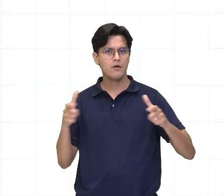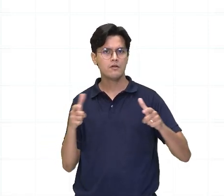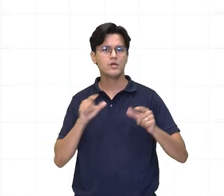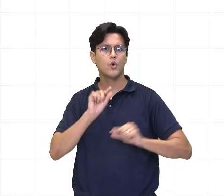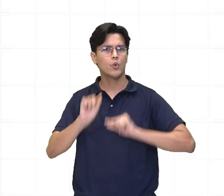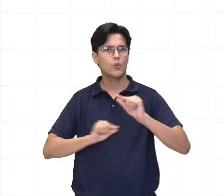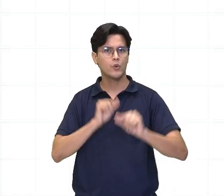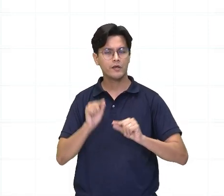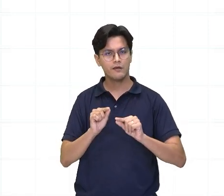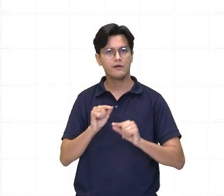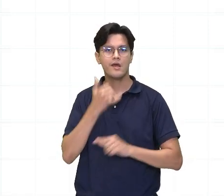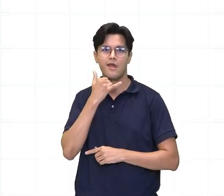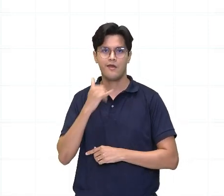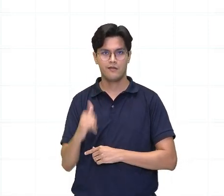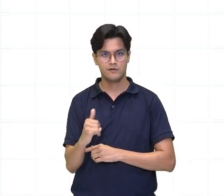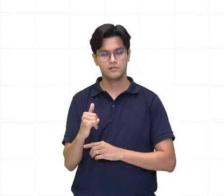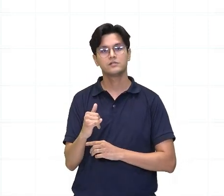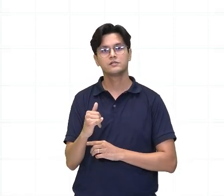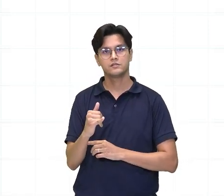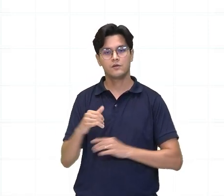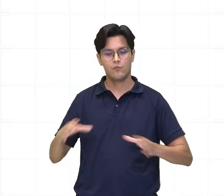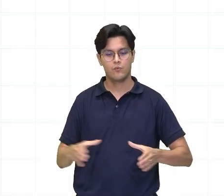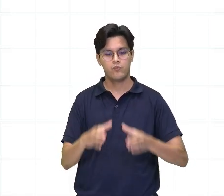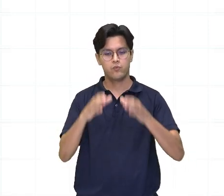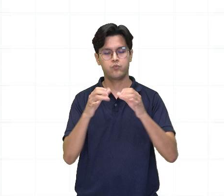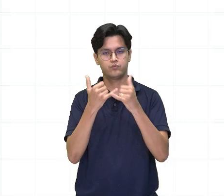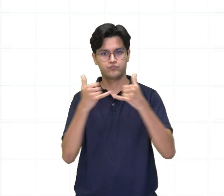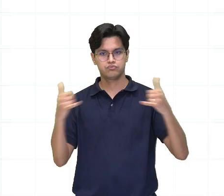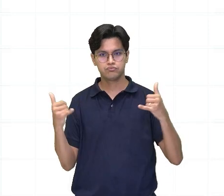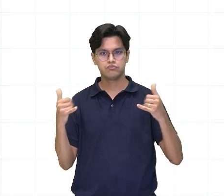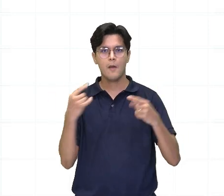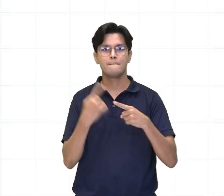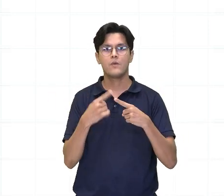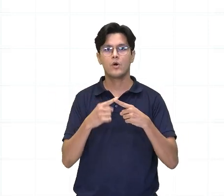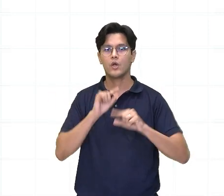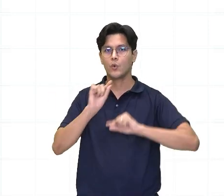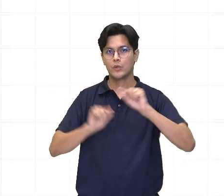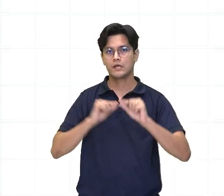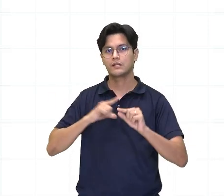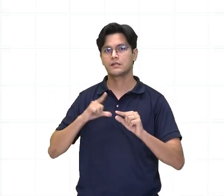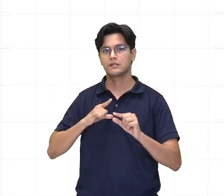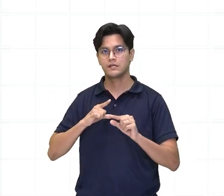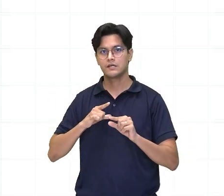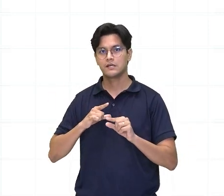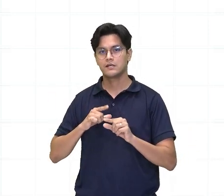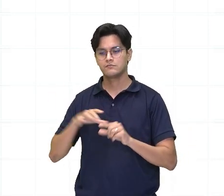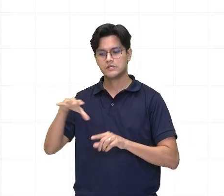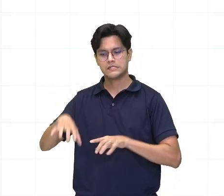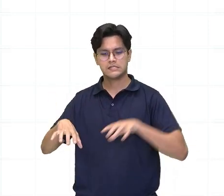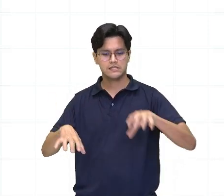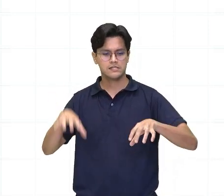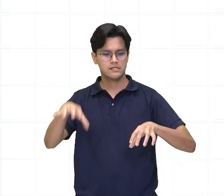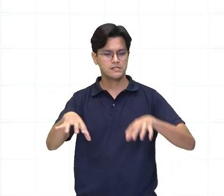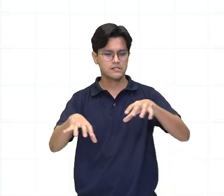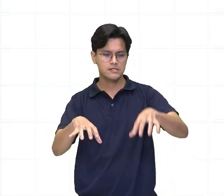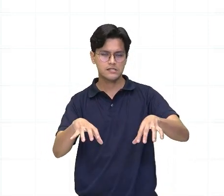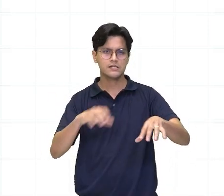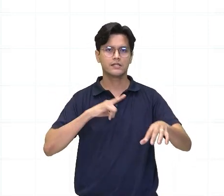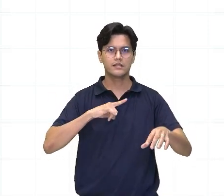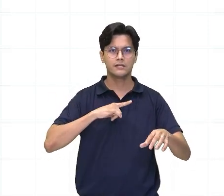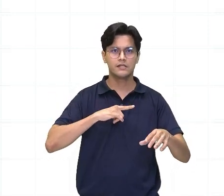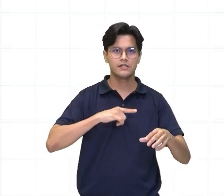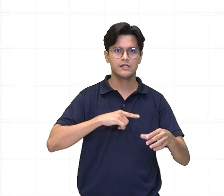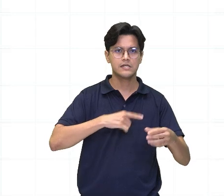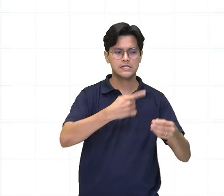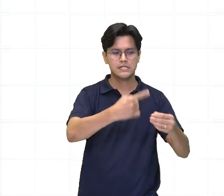quê? Por conta de cidades que ficam isoladas, né? E ali tem essa dificuldade de fazer